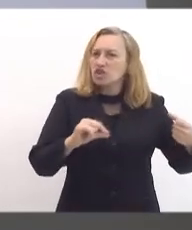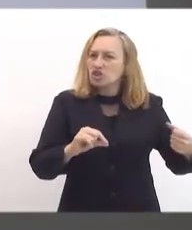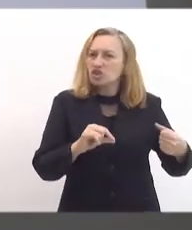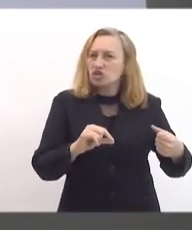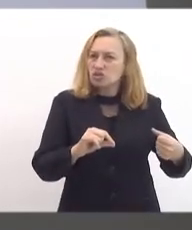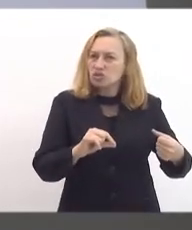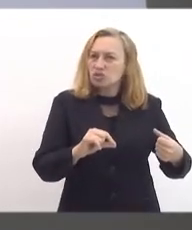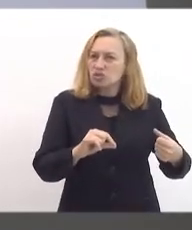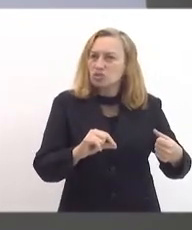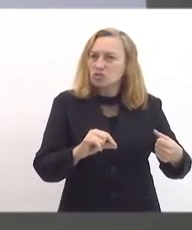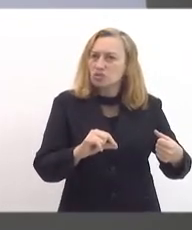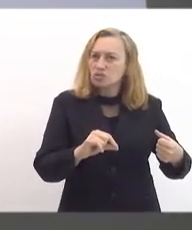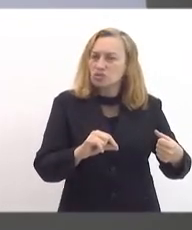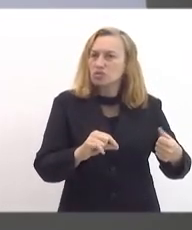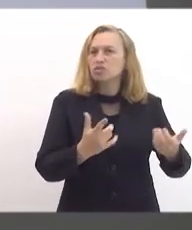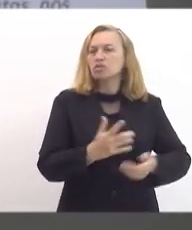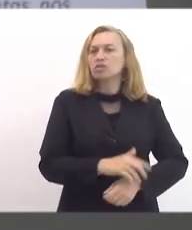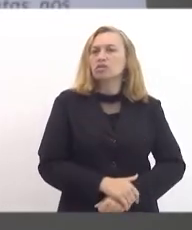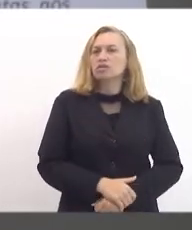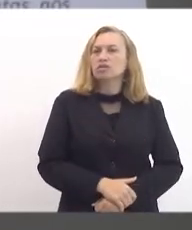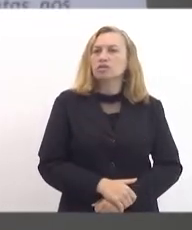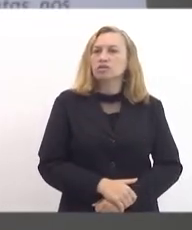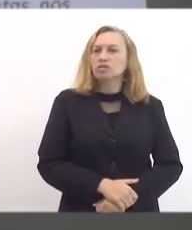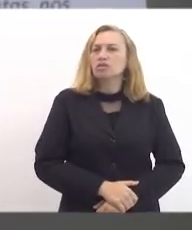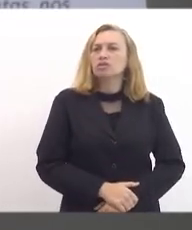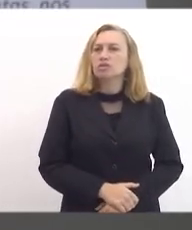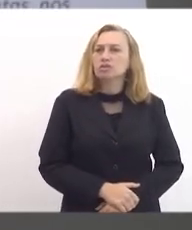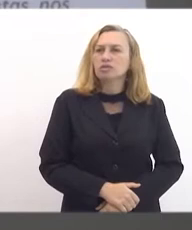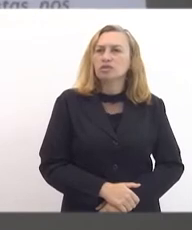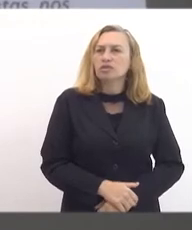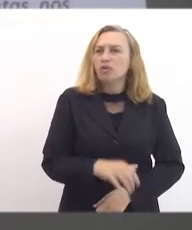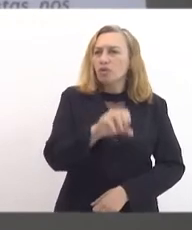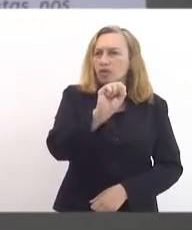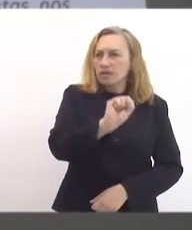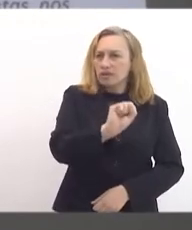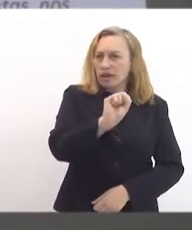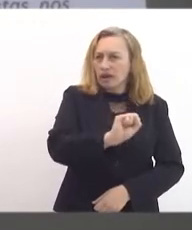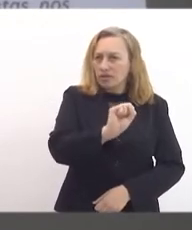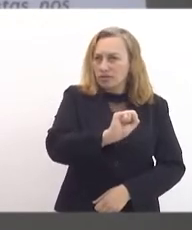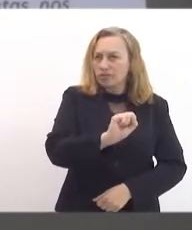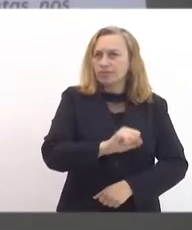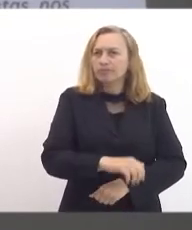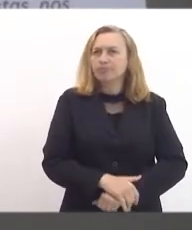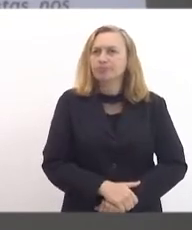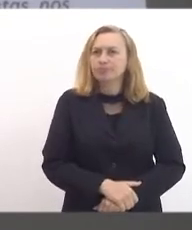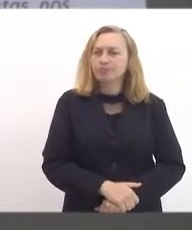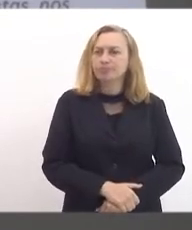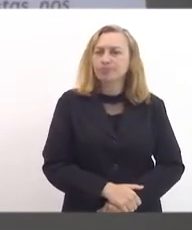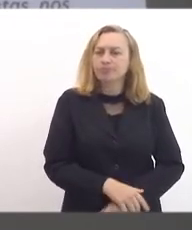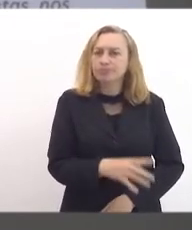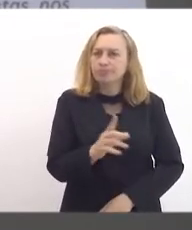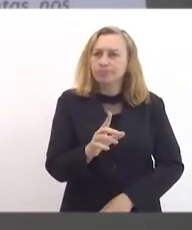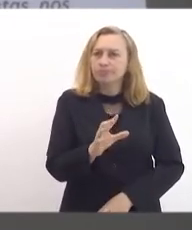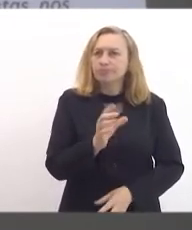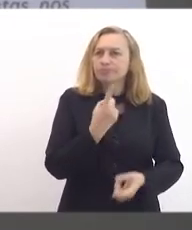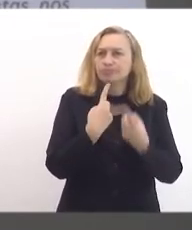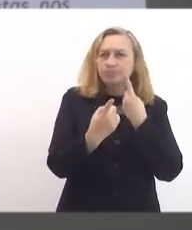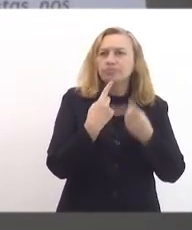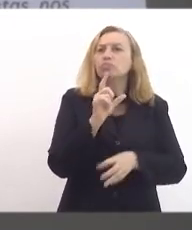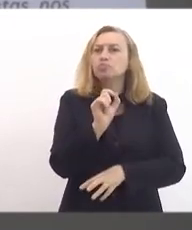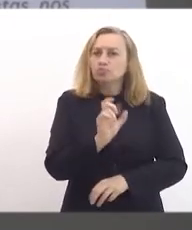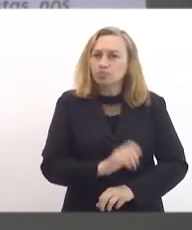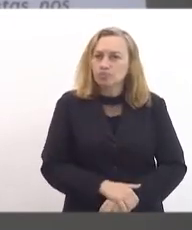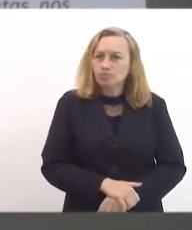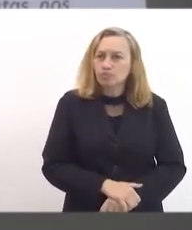dispositivo que estabelece Os Casos do diferimento é o artigo 8º e mediatamente o artigo seguinte